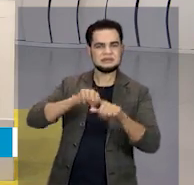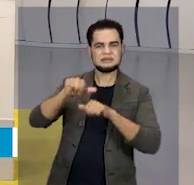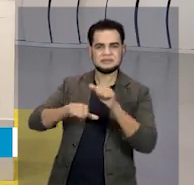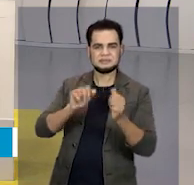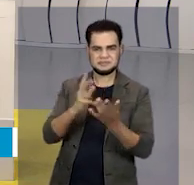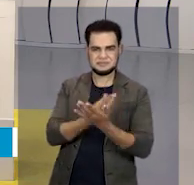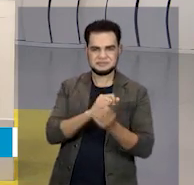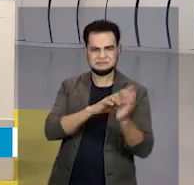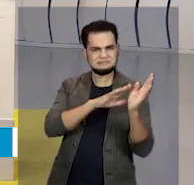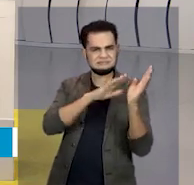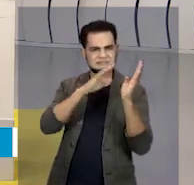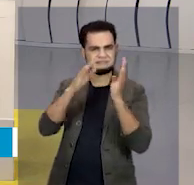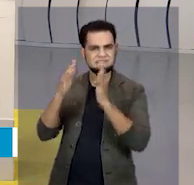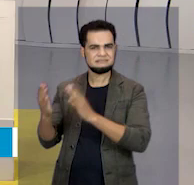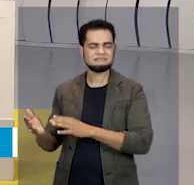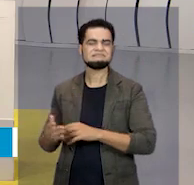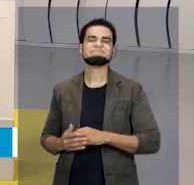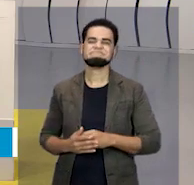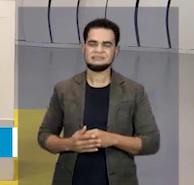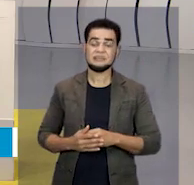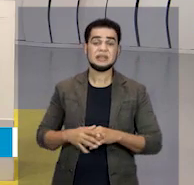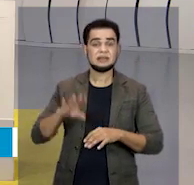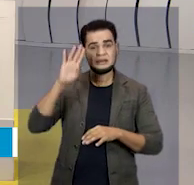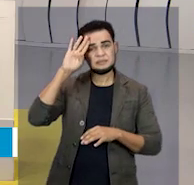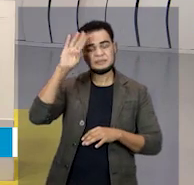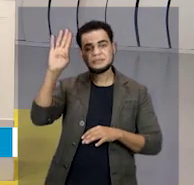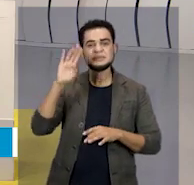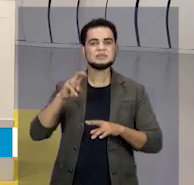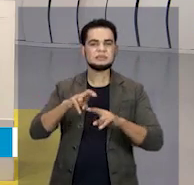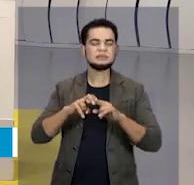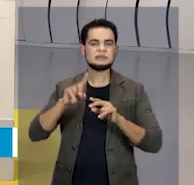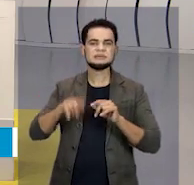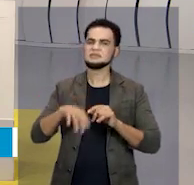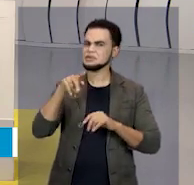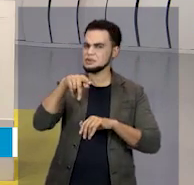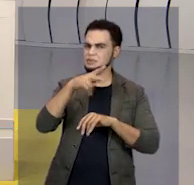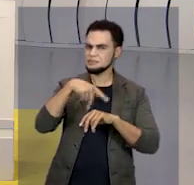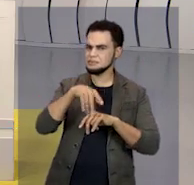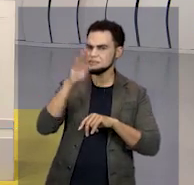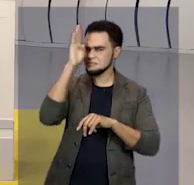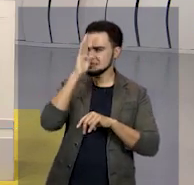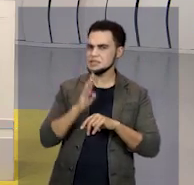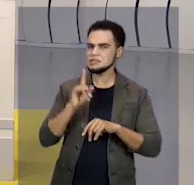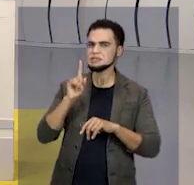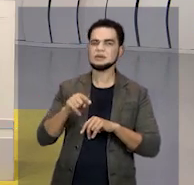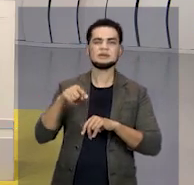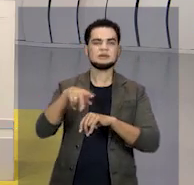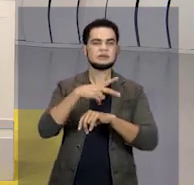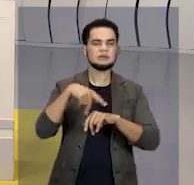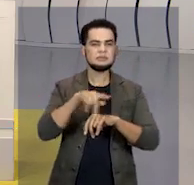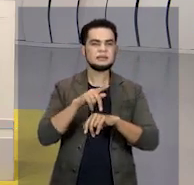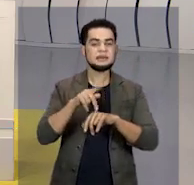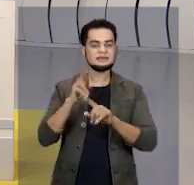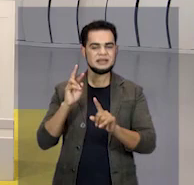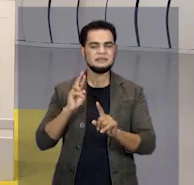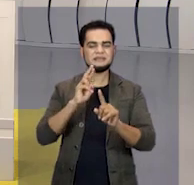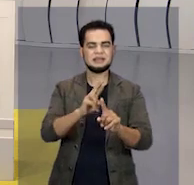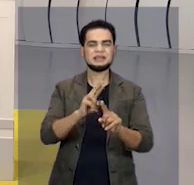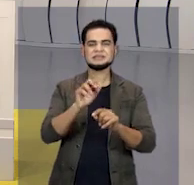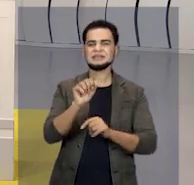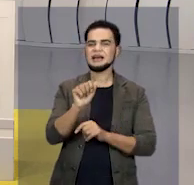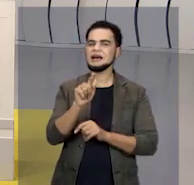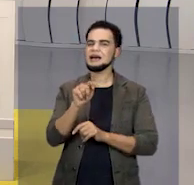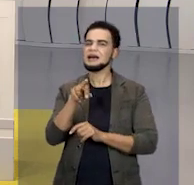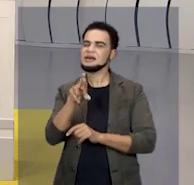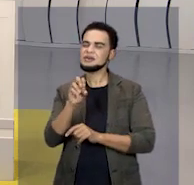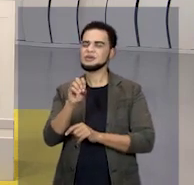longo do tempo, principalmente aí pela essa questão do Brasil ser um país de referência agroexportadora, o